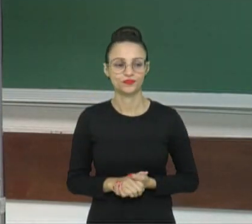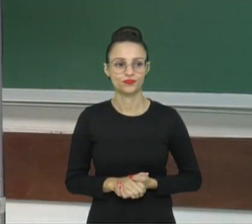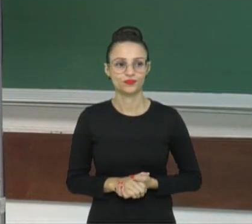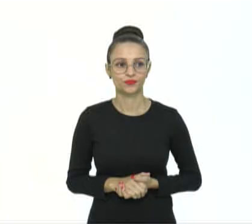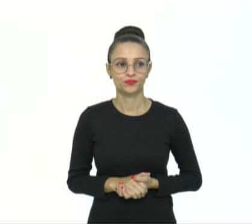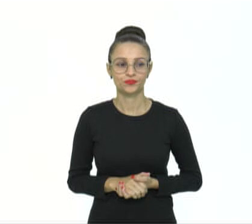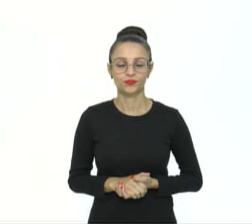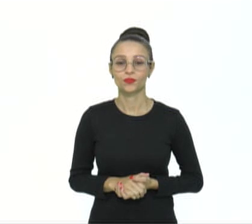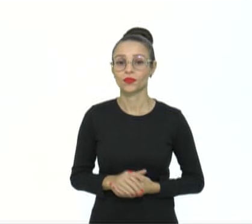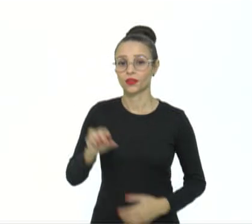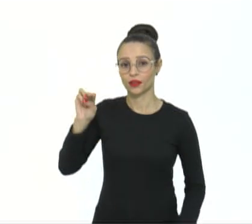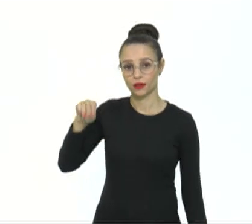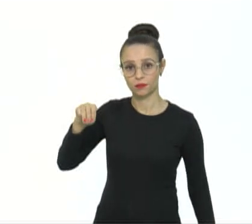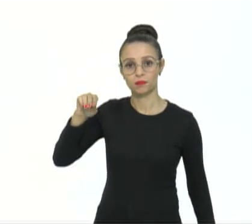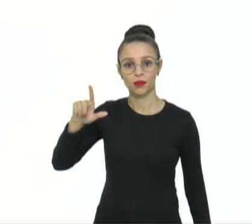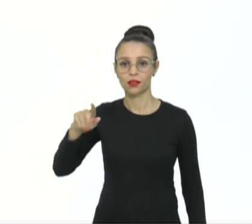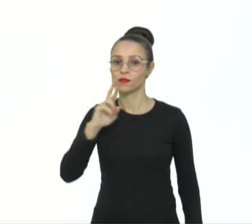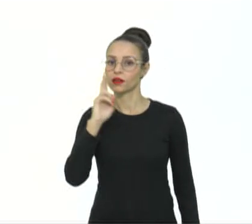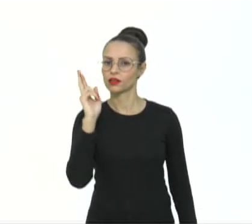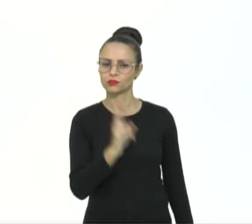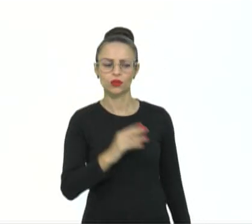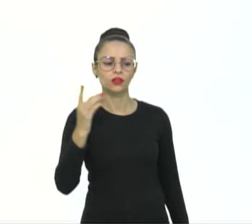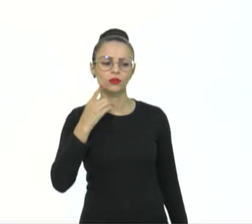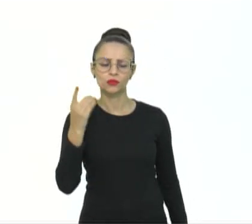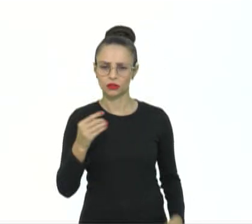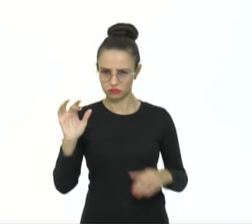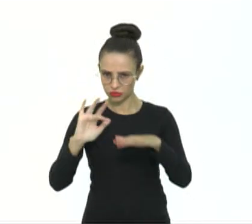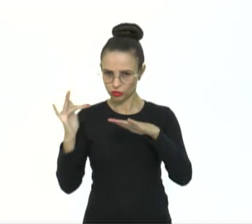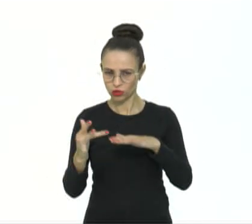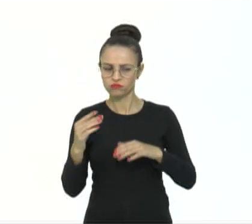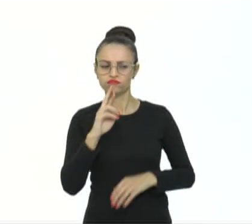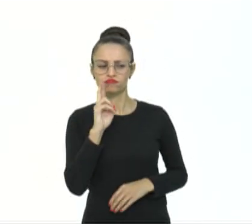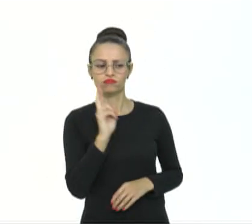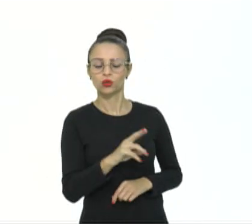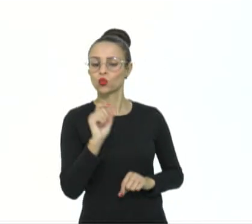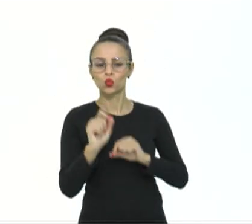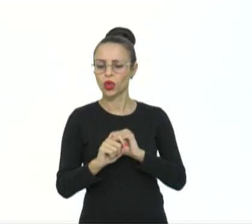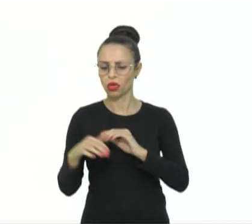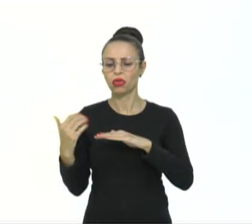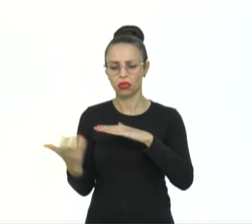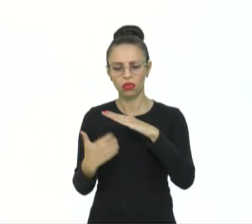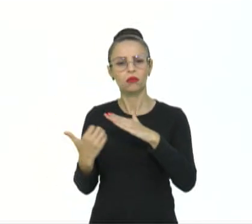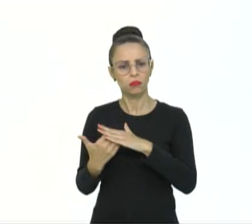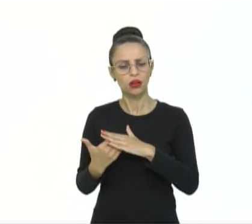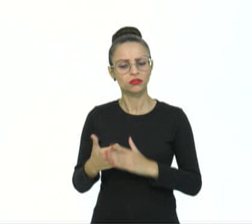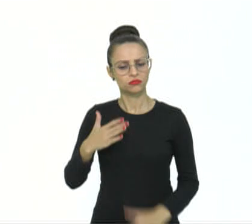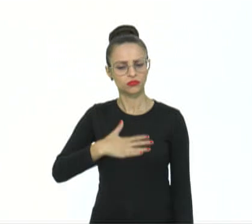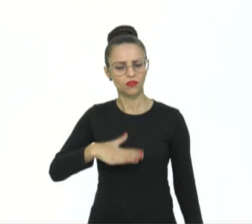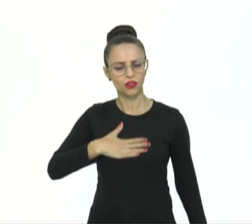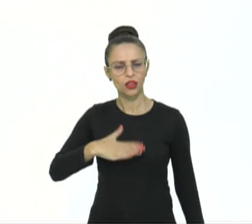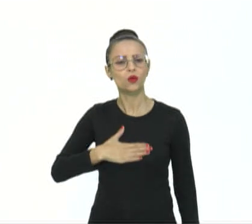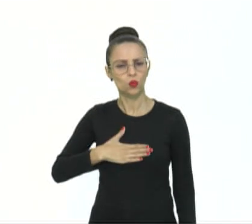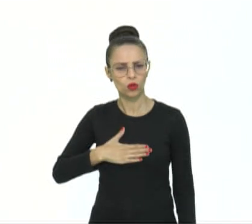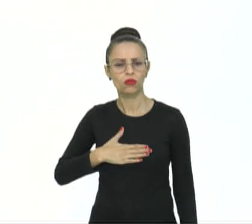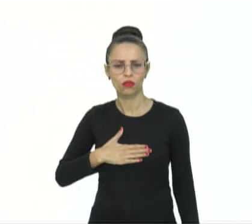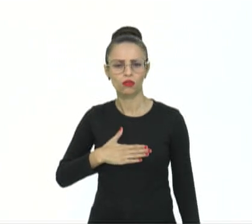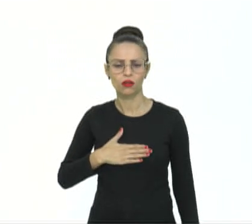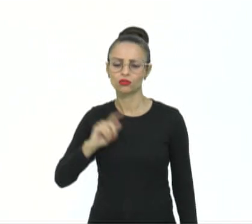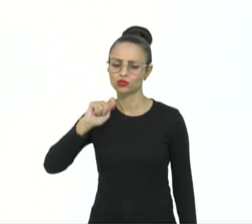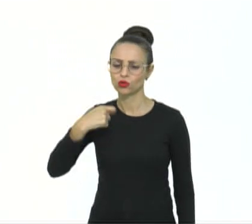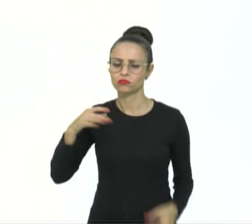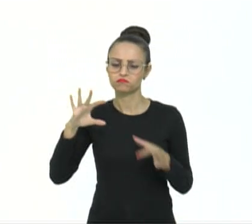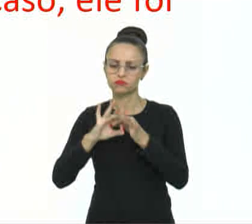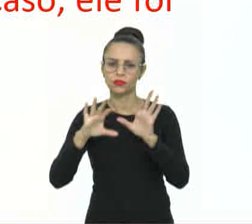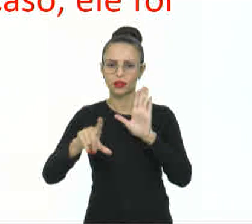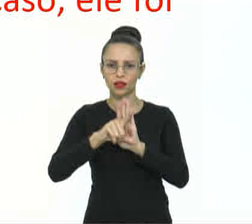a Magazine Luiza respondeu ao deputado pelas redes sociais dizendo que a empresa estava, SIC, tranquila da legalidade do